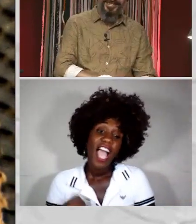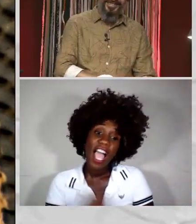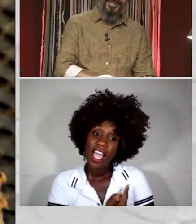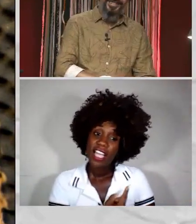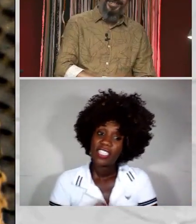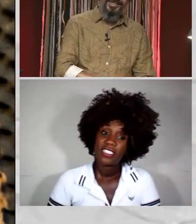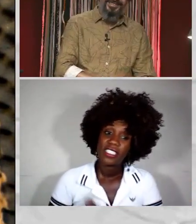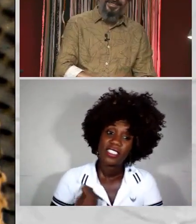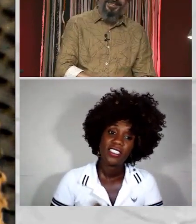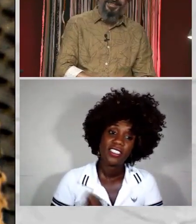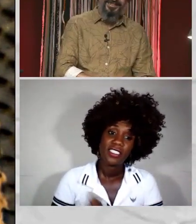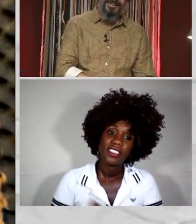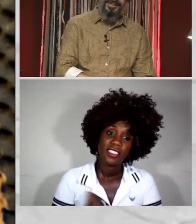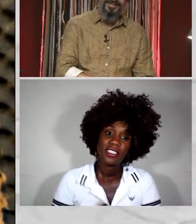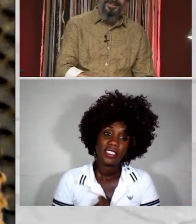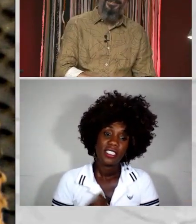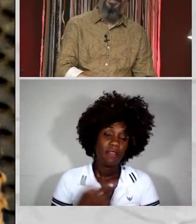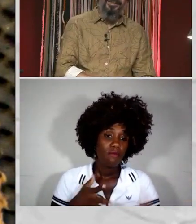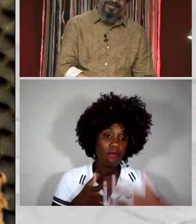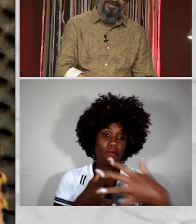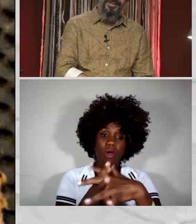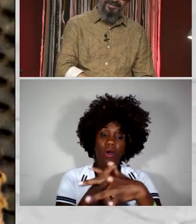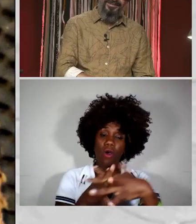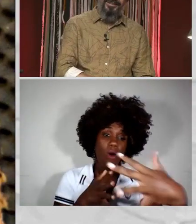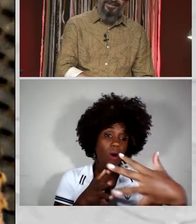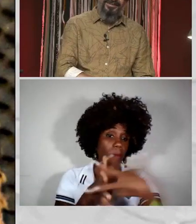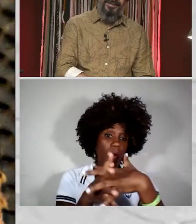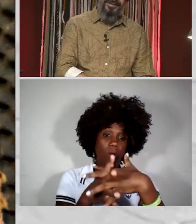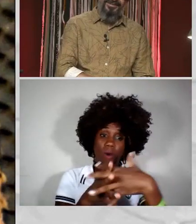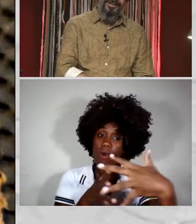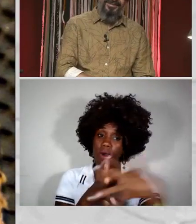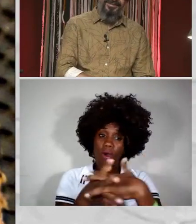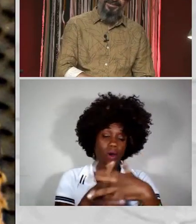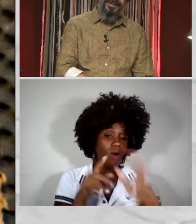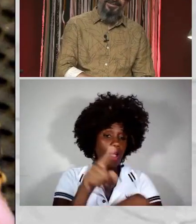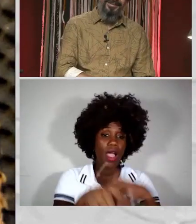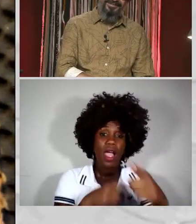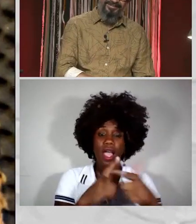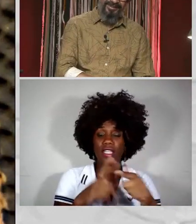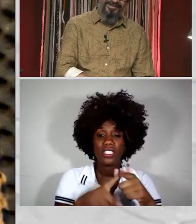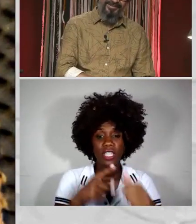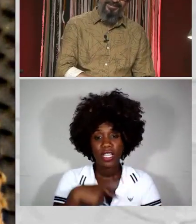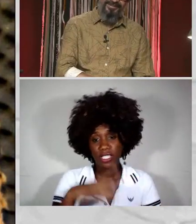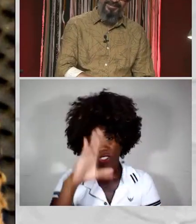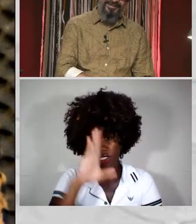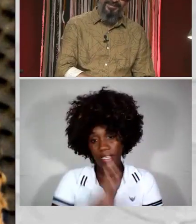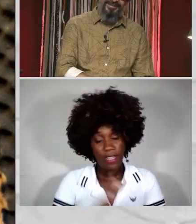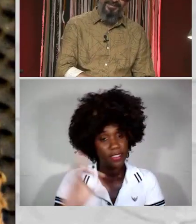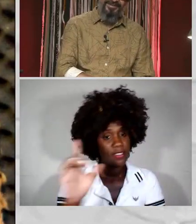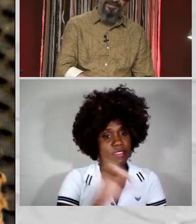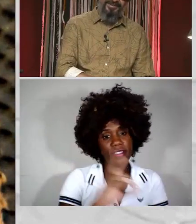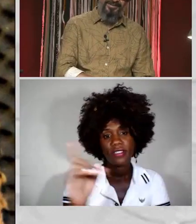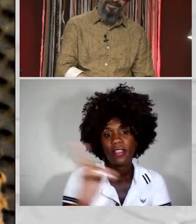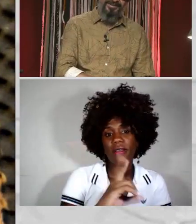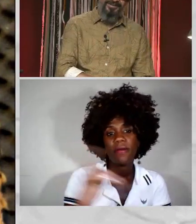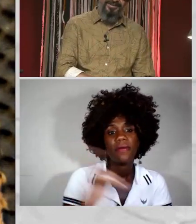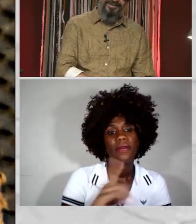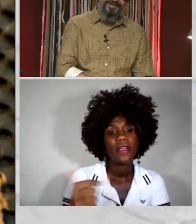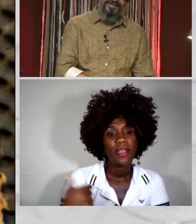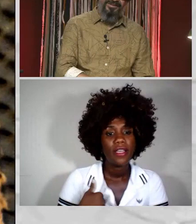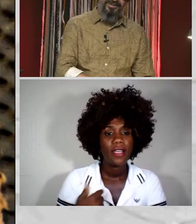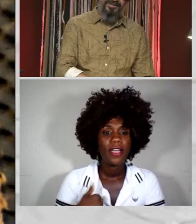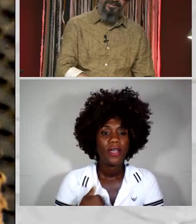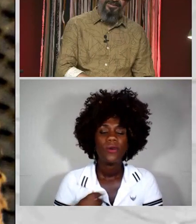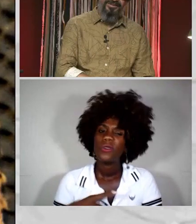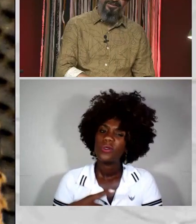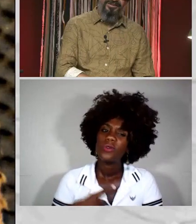exatamente para arrombar a cerca. A gente não está aqui de graça. Então, nesse momento, eu estou